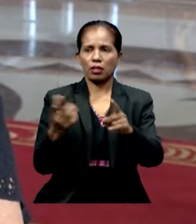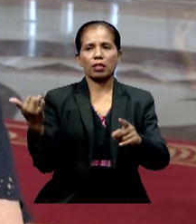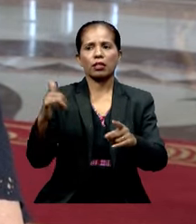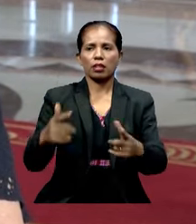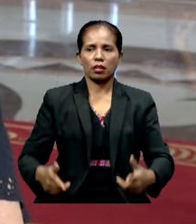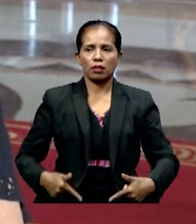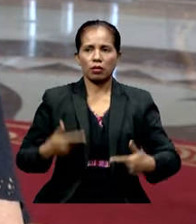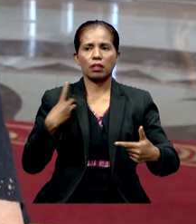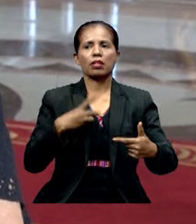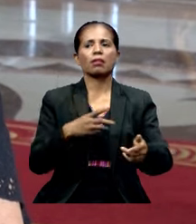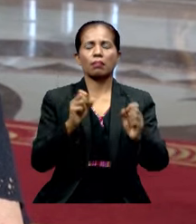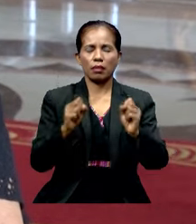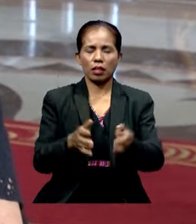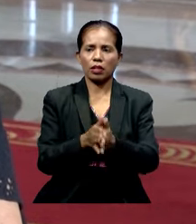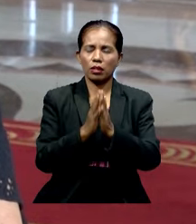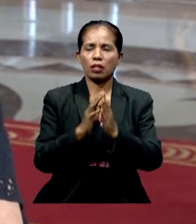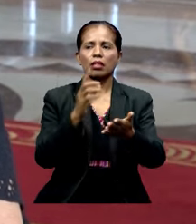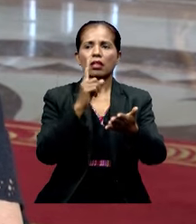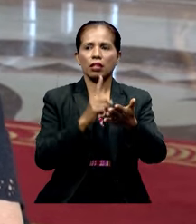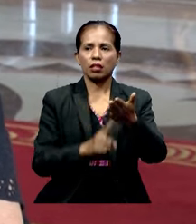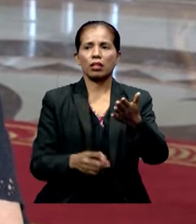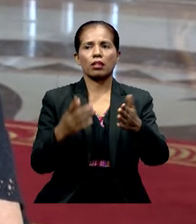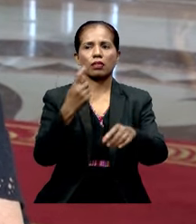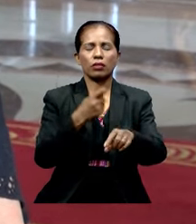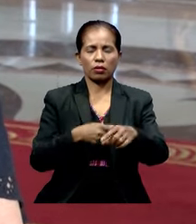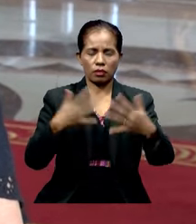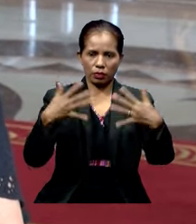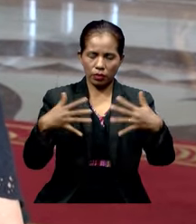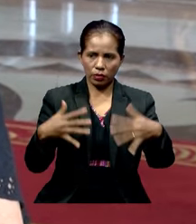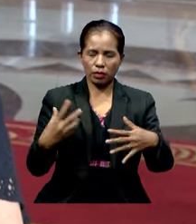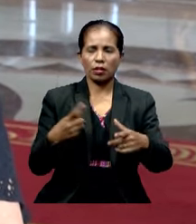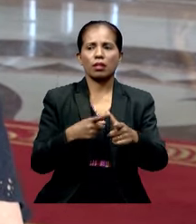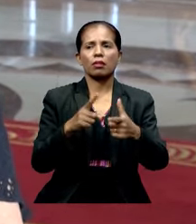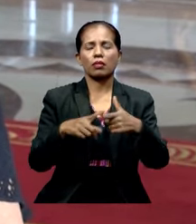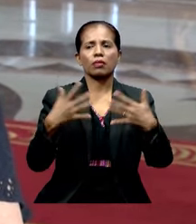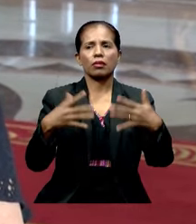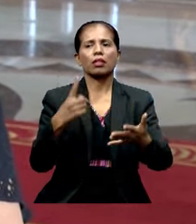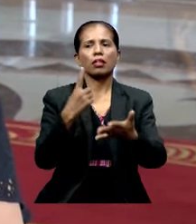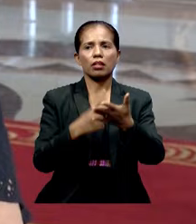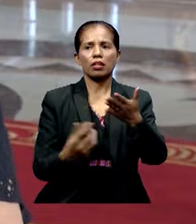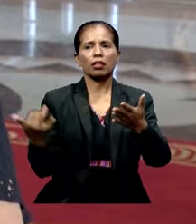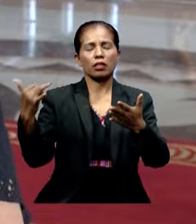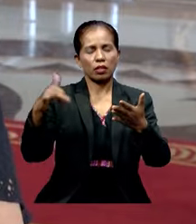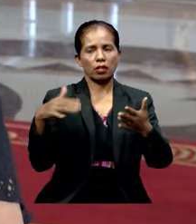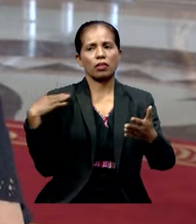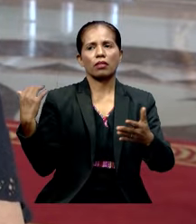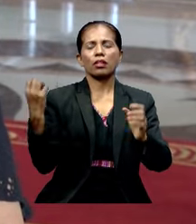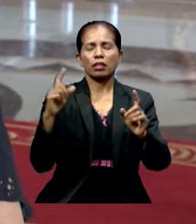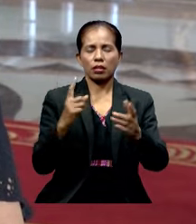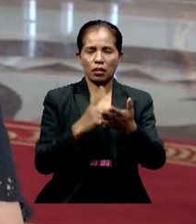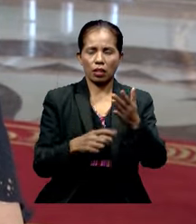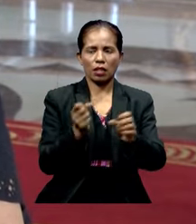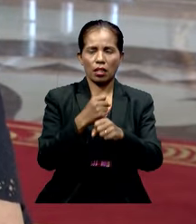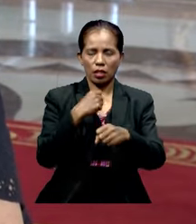moris itabel husu basira sai de maka acontece durante funo e depois de funo e sai de maxira makta jovem sira tem que halo